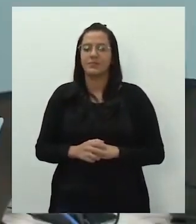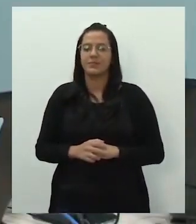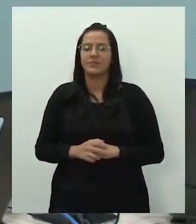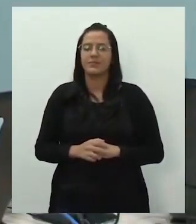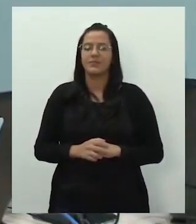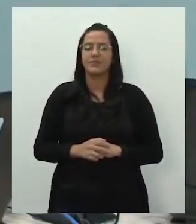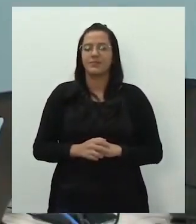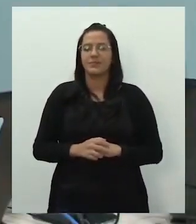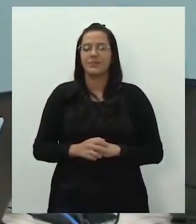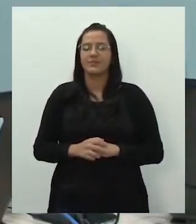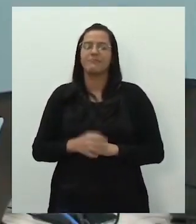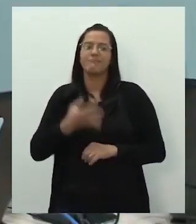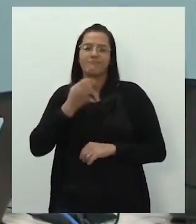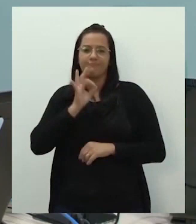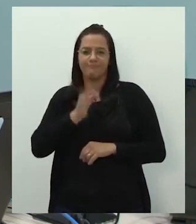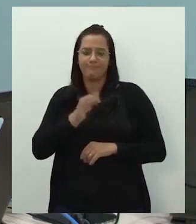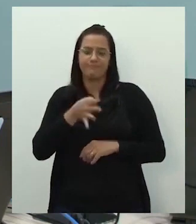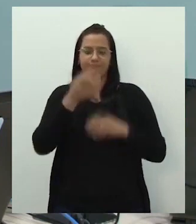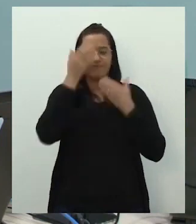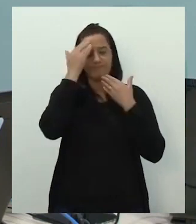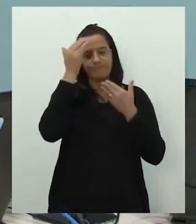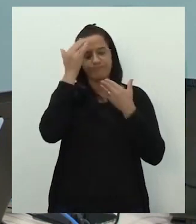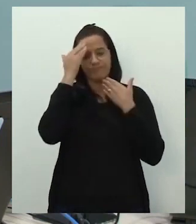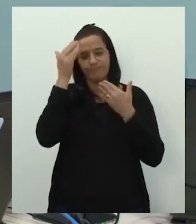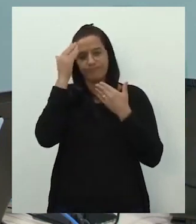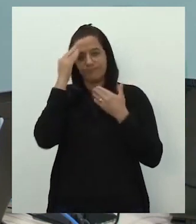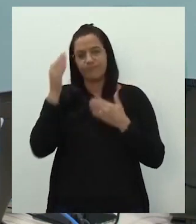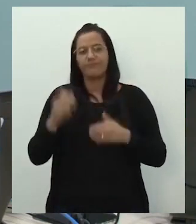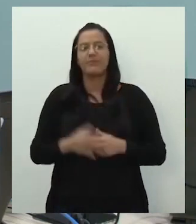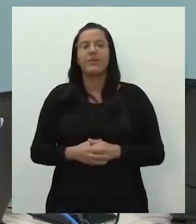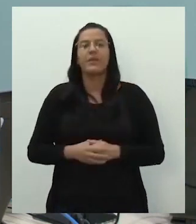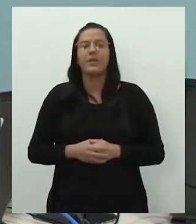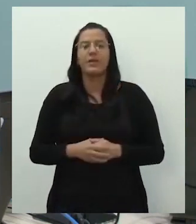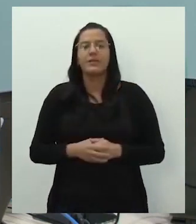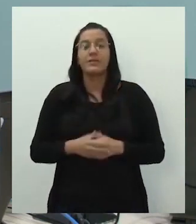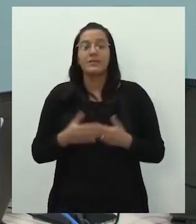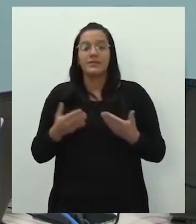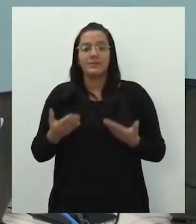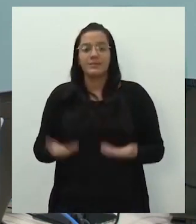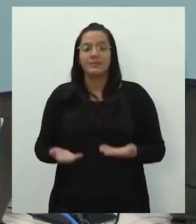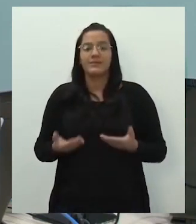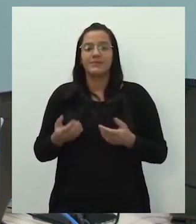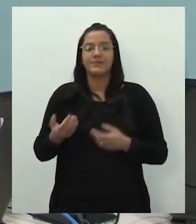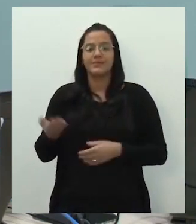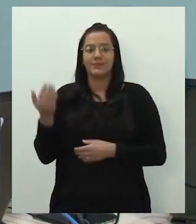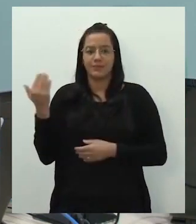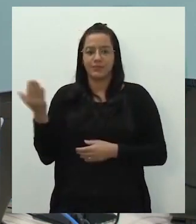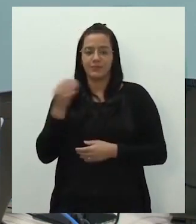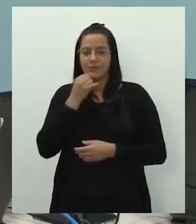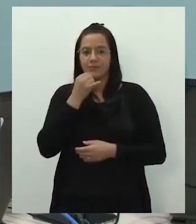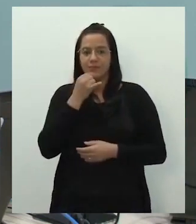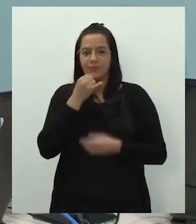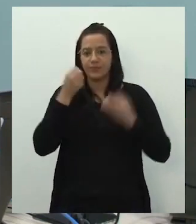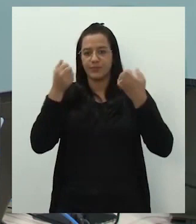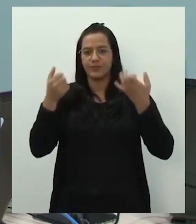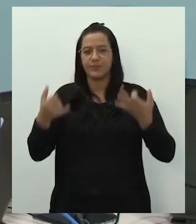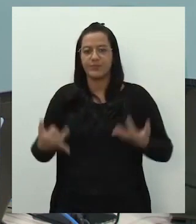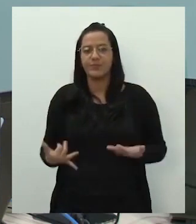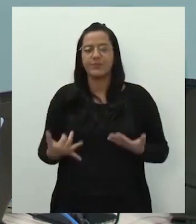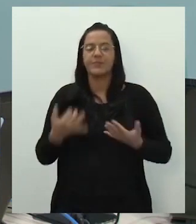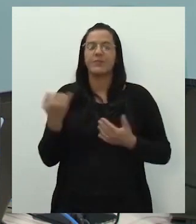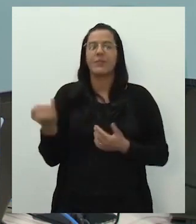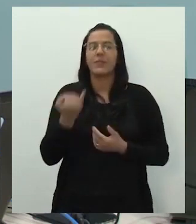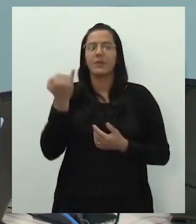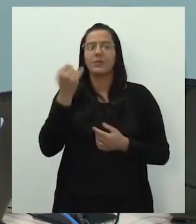Certo, muito obrigada, Walter. Como ele falou, esse fluxograma, por trazer